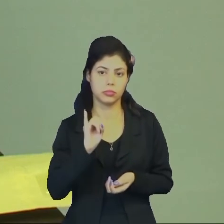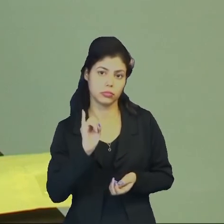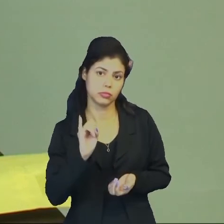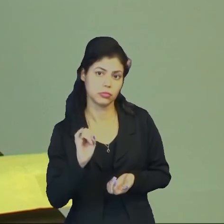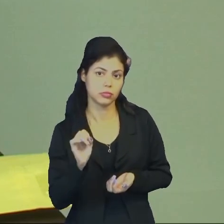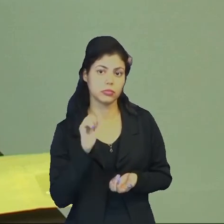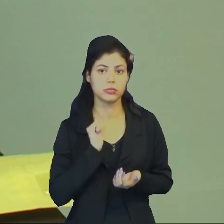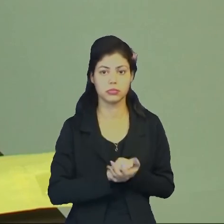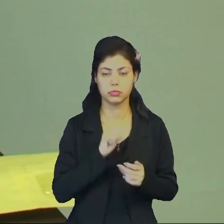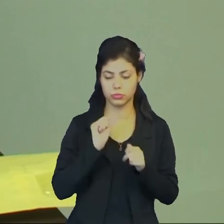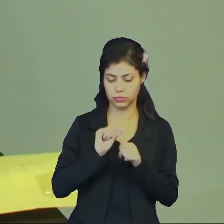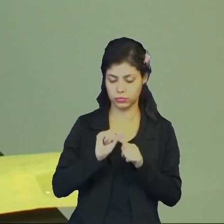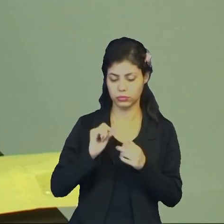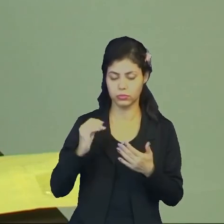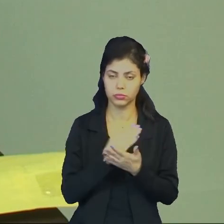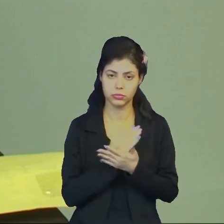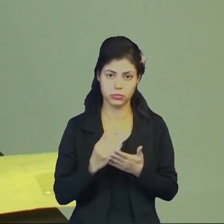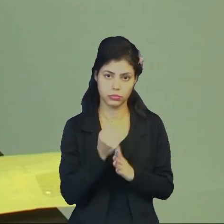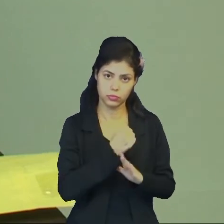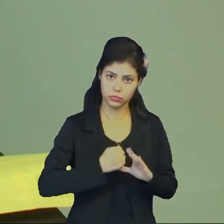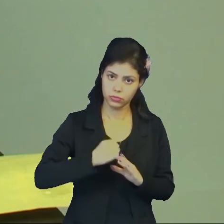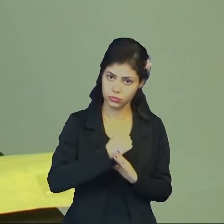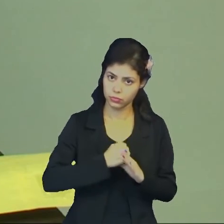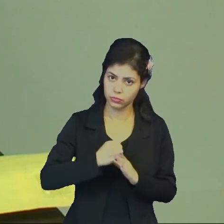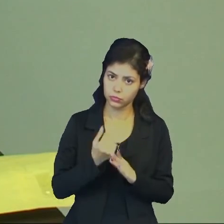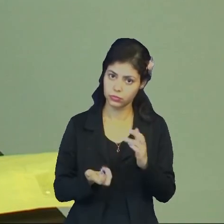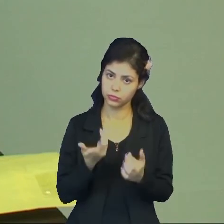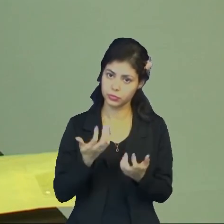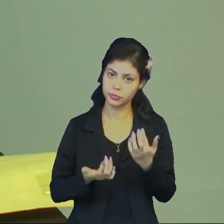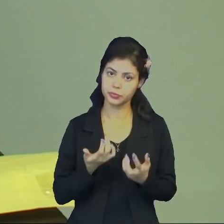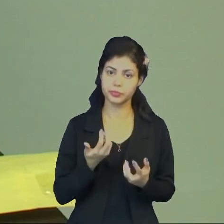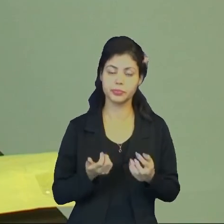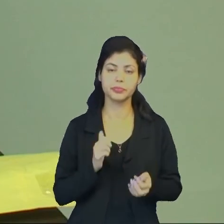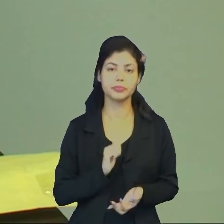de cozinhar, o ato de você pegar alguma coisa e assar lá no